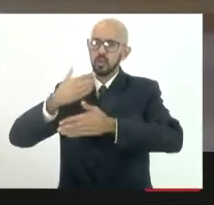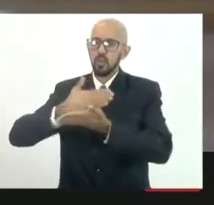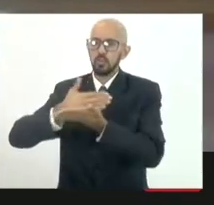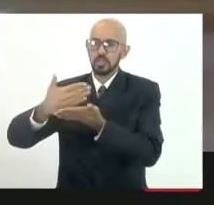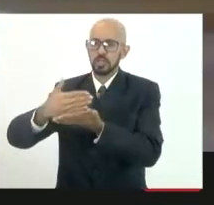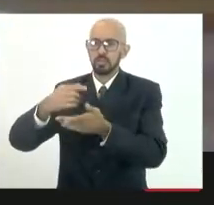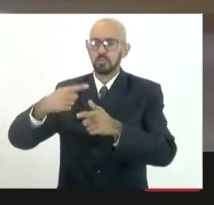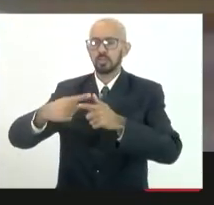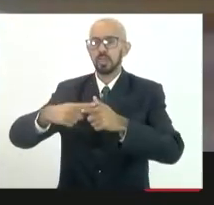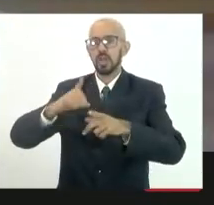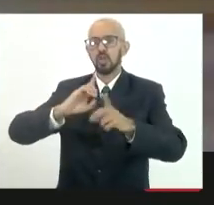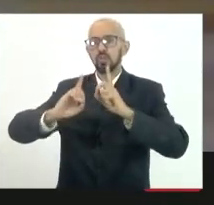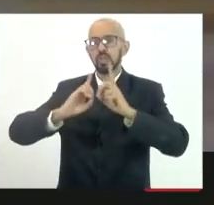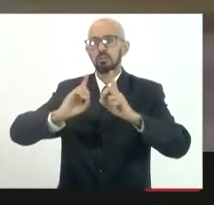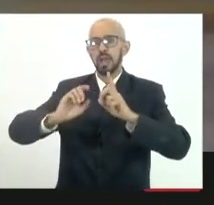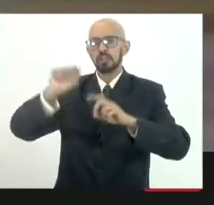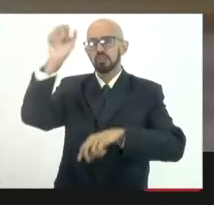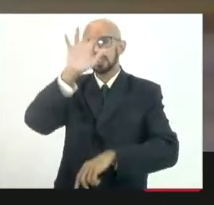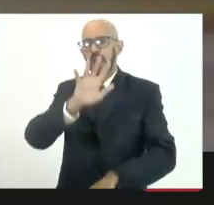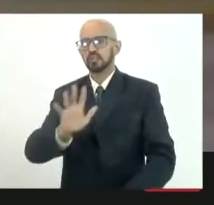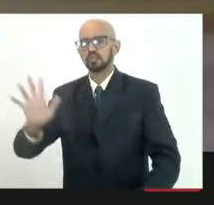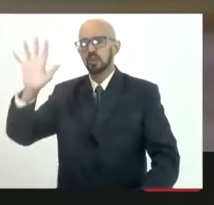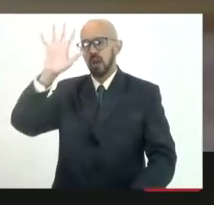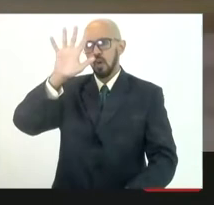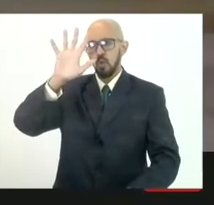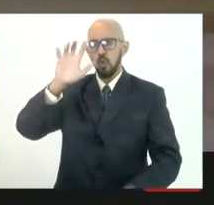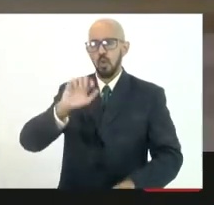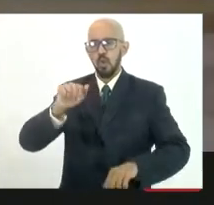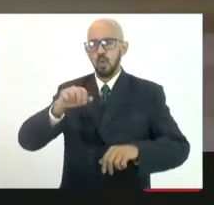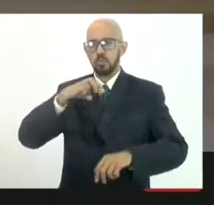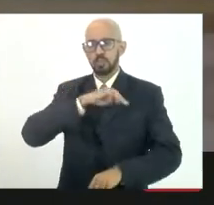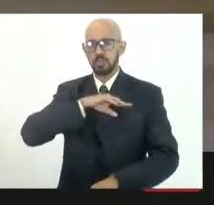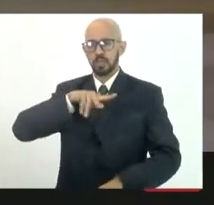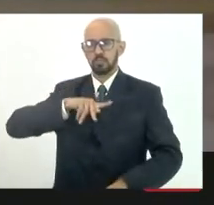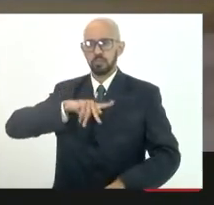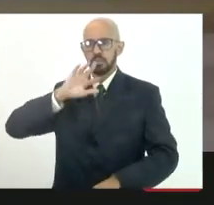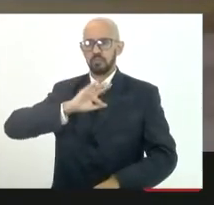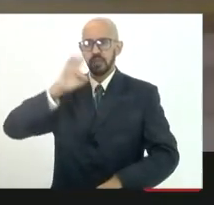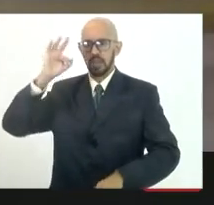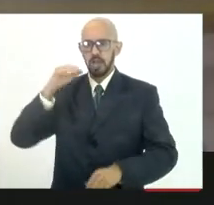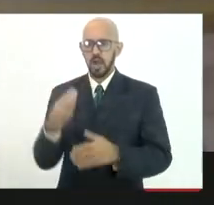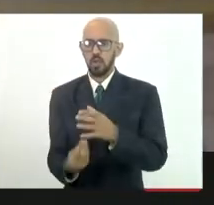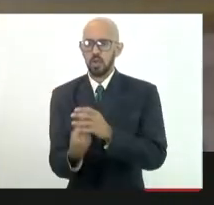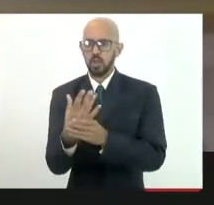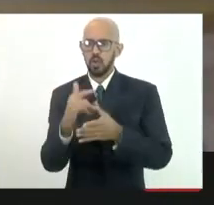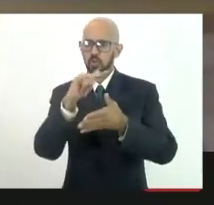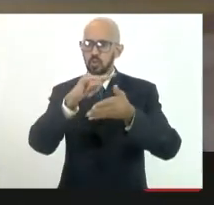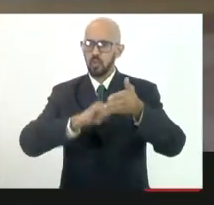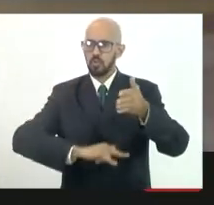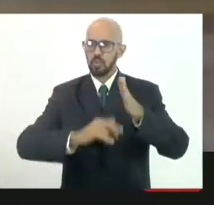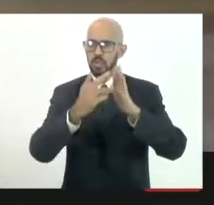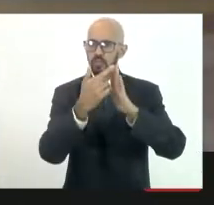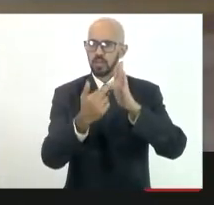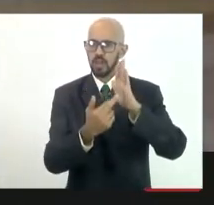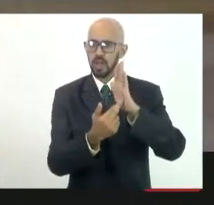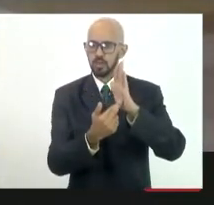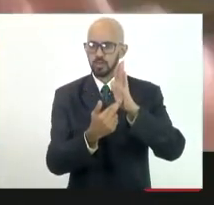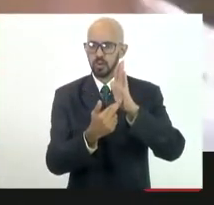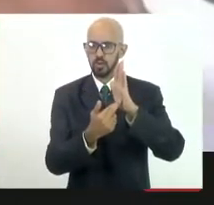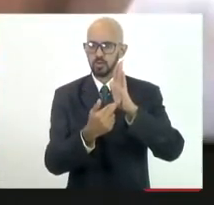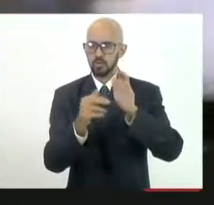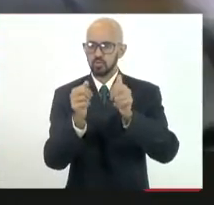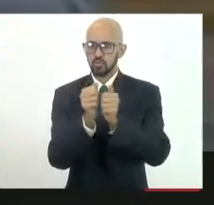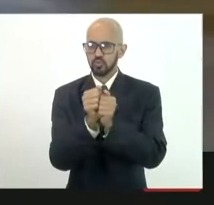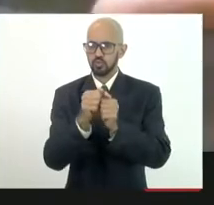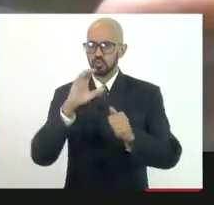nacional. Né? E o próprio Ministério Público Federal elaborou um relatório por meio da Procuradoria Federal dos Direitos do Cidadão, em